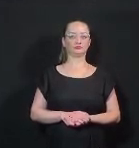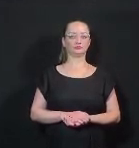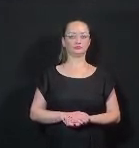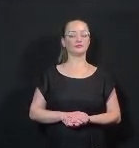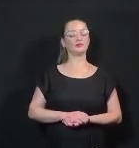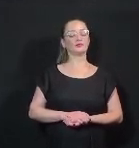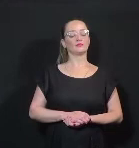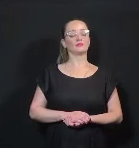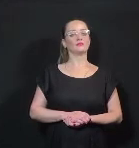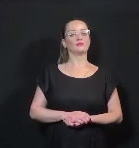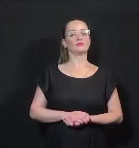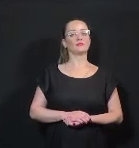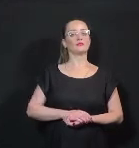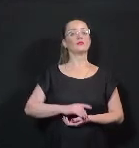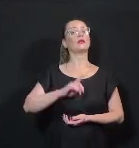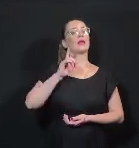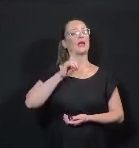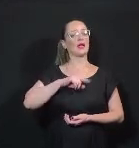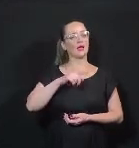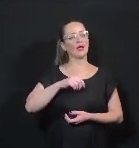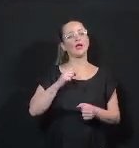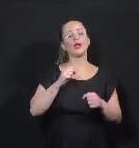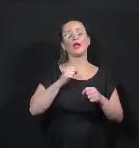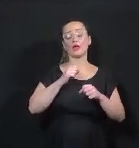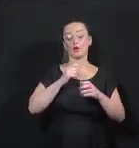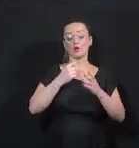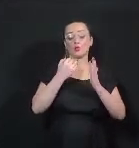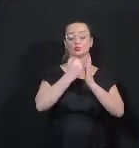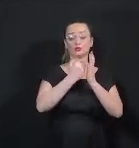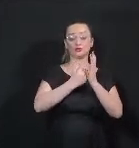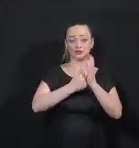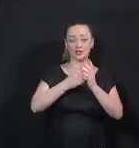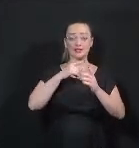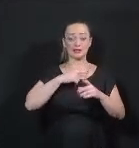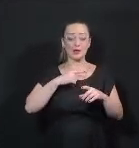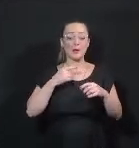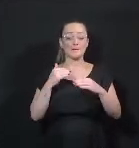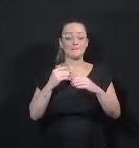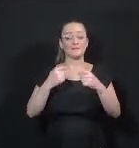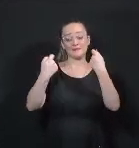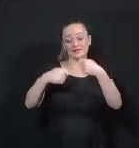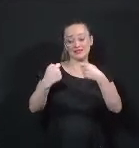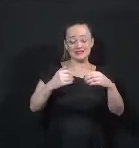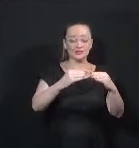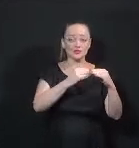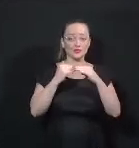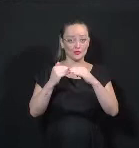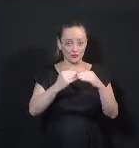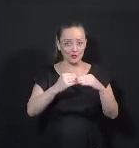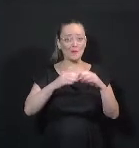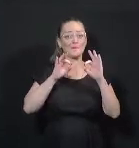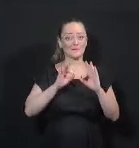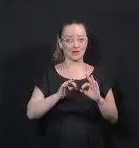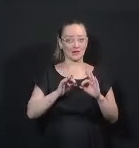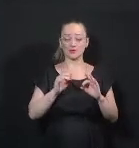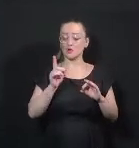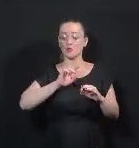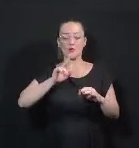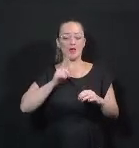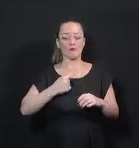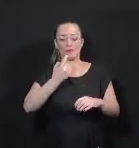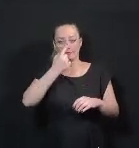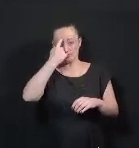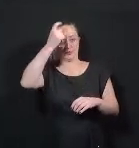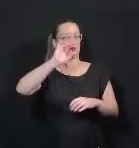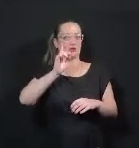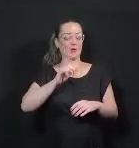pelas demandas de consenso, né, não é uma invenção, foram décadas e mais décadas de